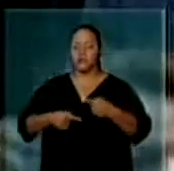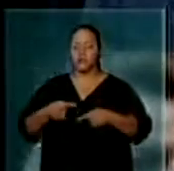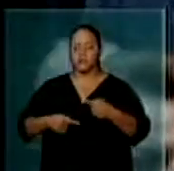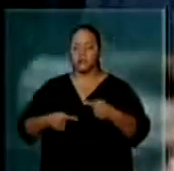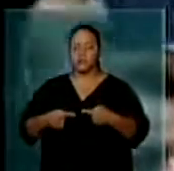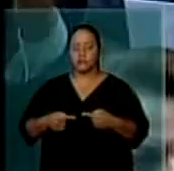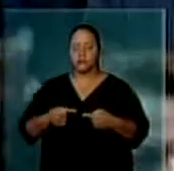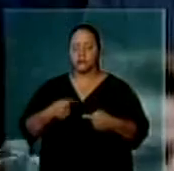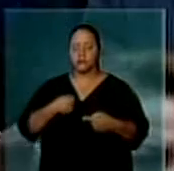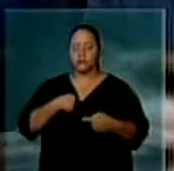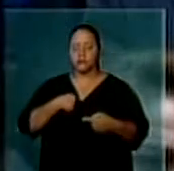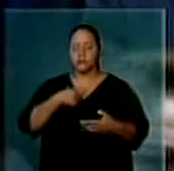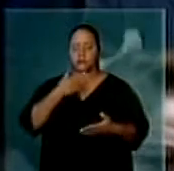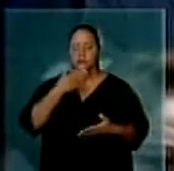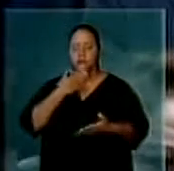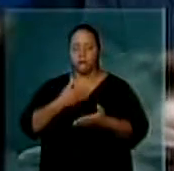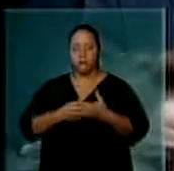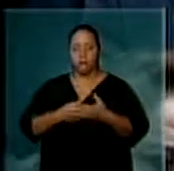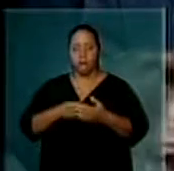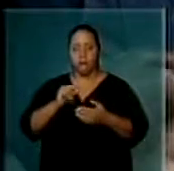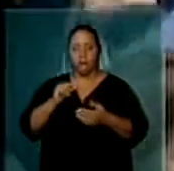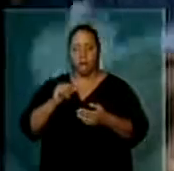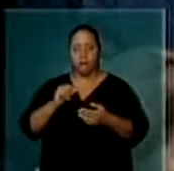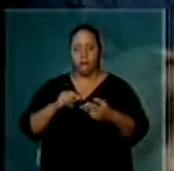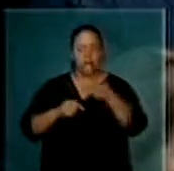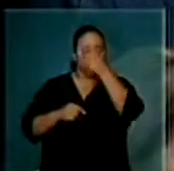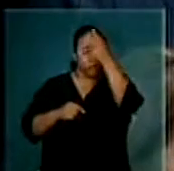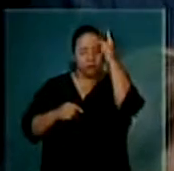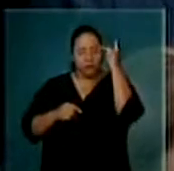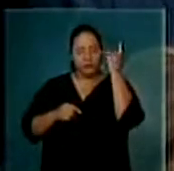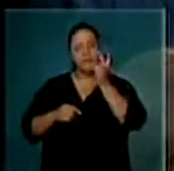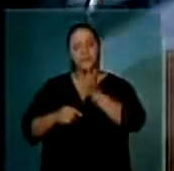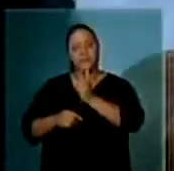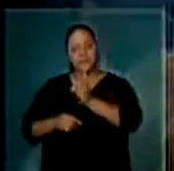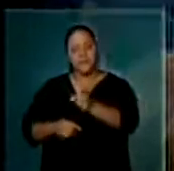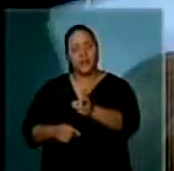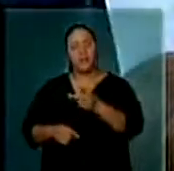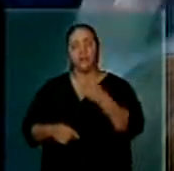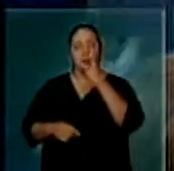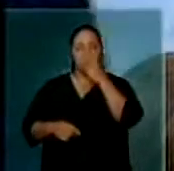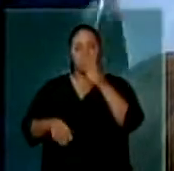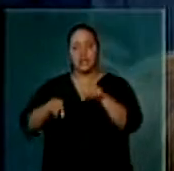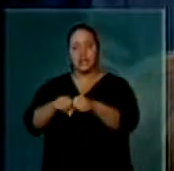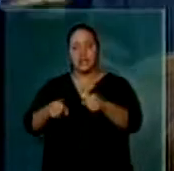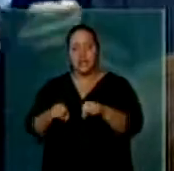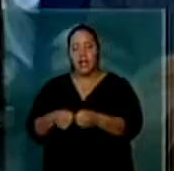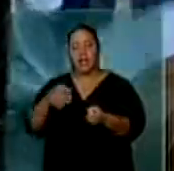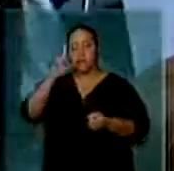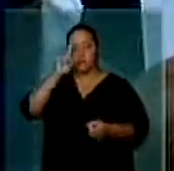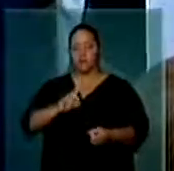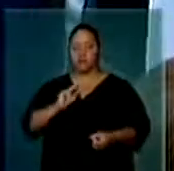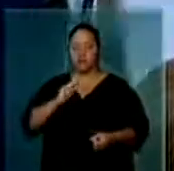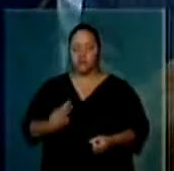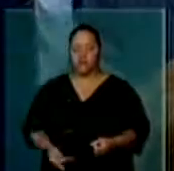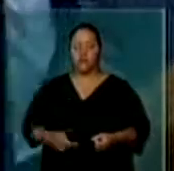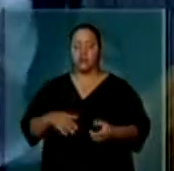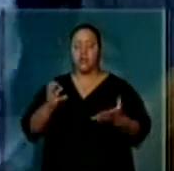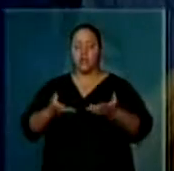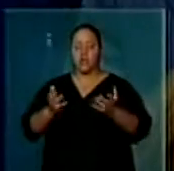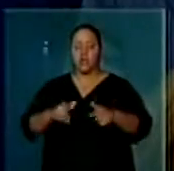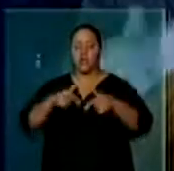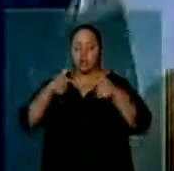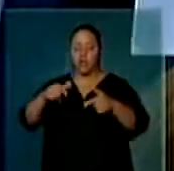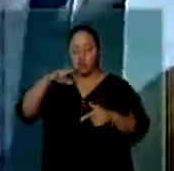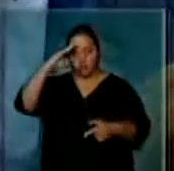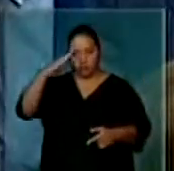me deixa mais perplexo é que alguém que sempre violou os direitos humanos, defendeu a ditadura